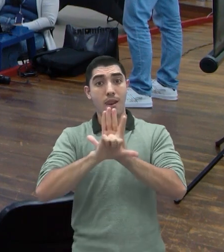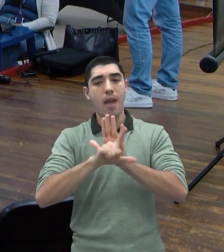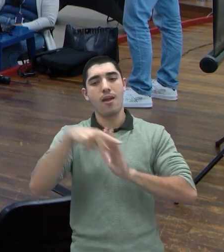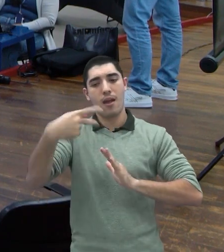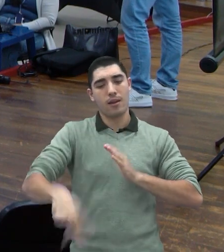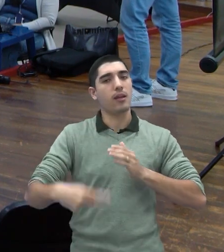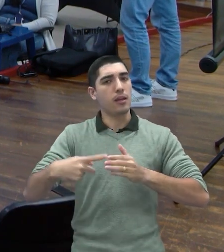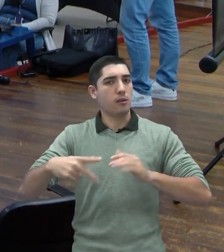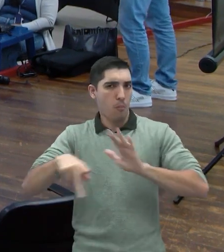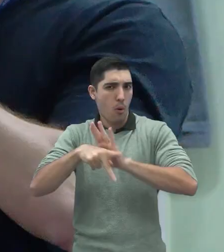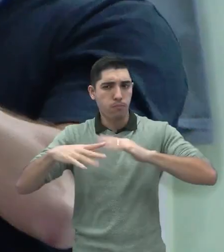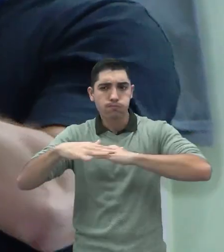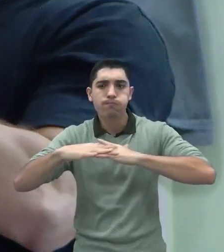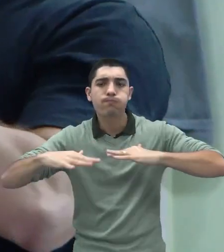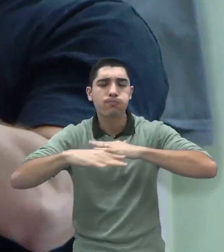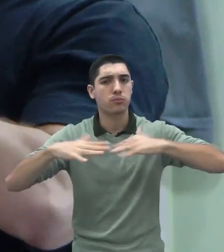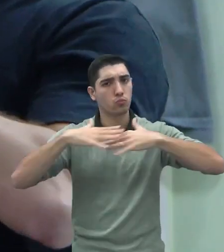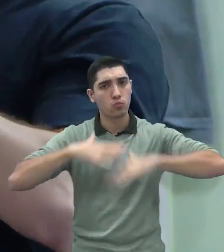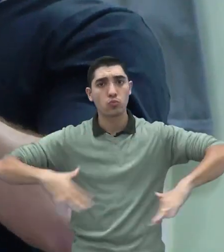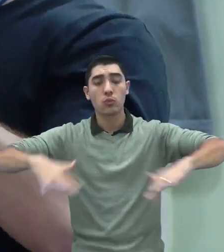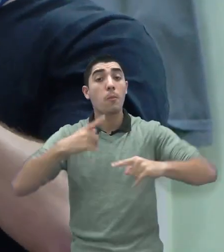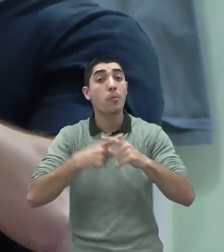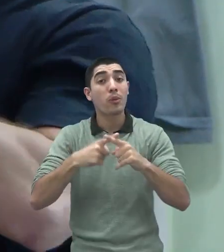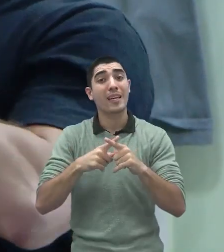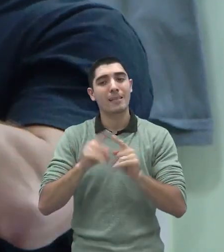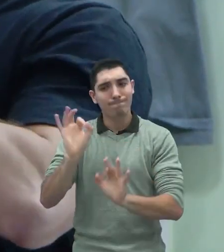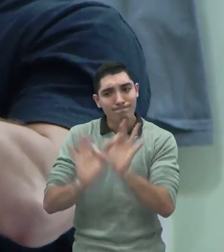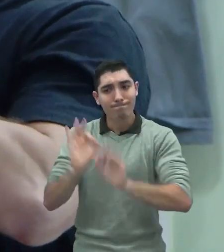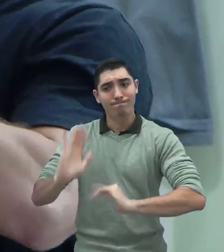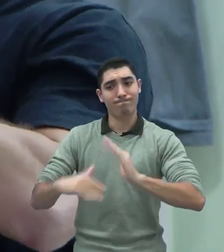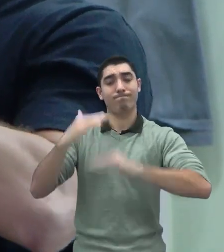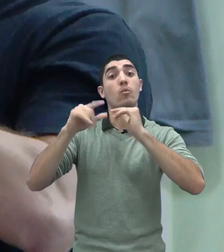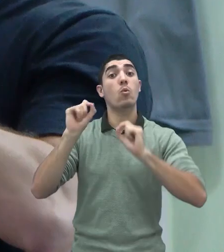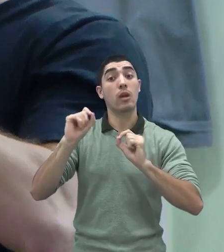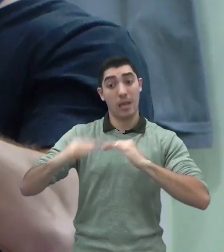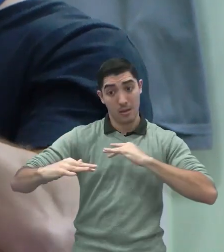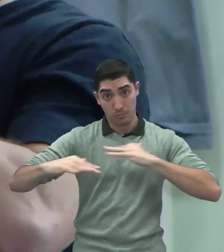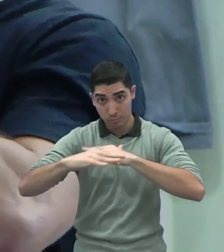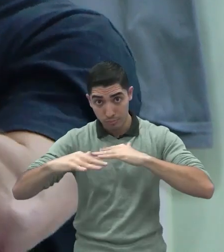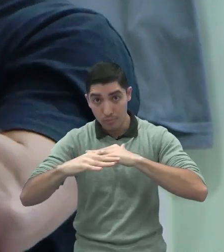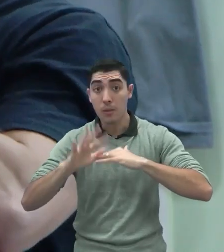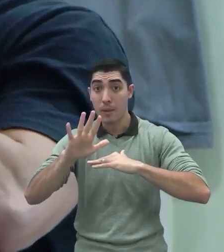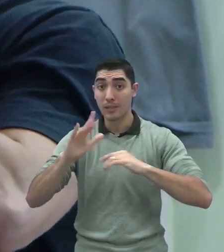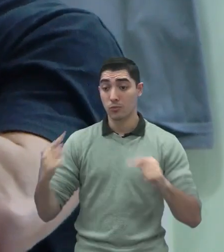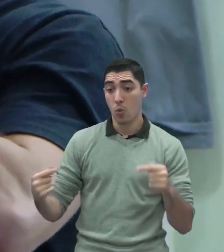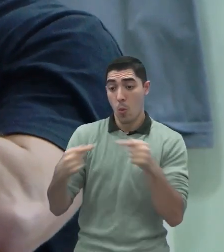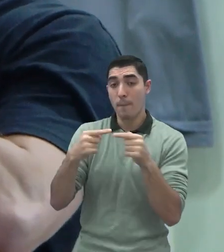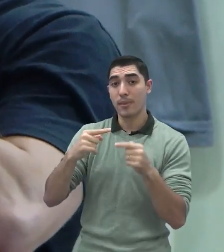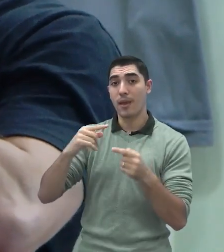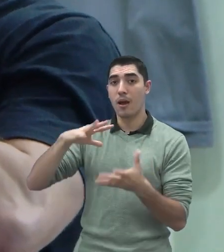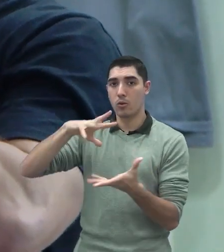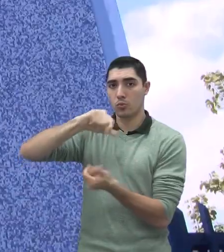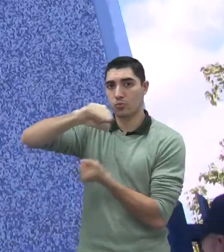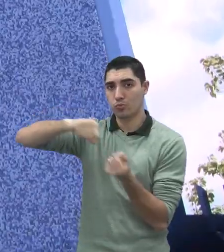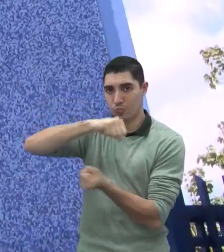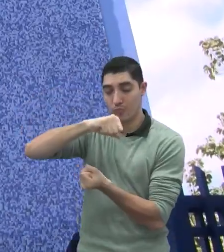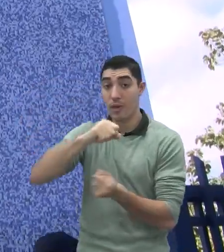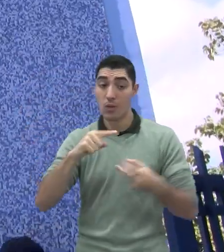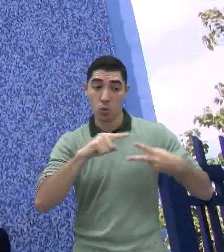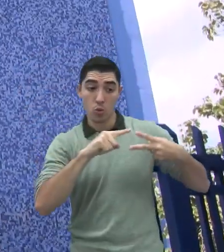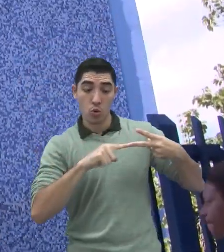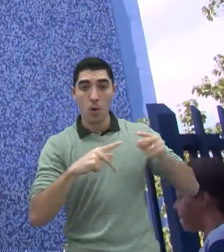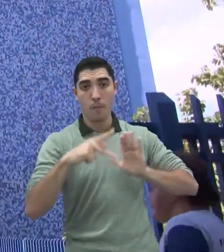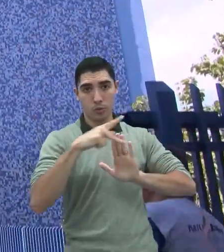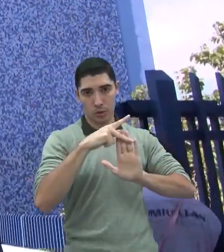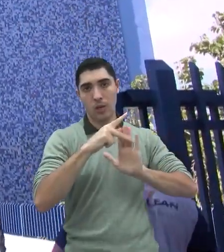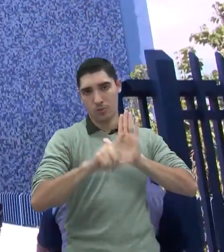política urbana do município para fortalecer o desenvolvimento urbano sustentável previsto no plano diretor. São 2